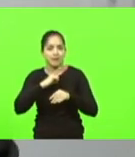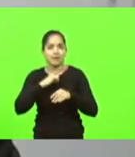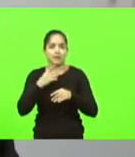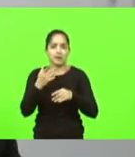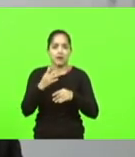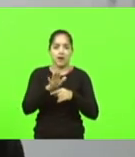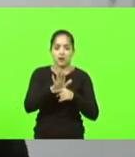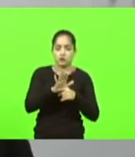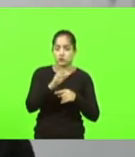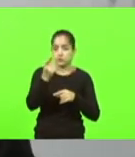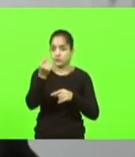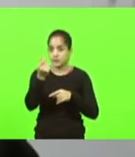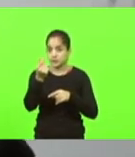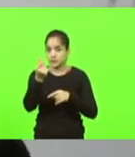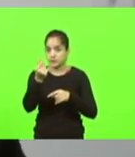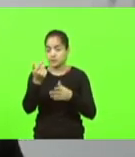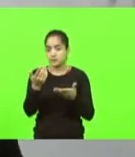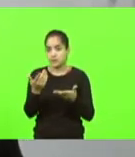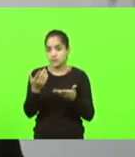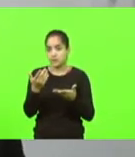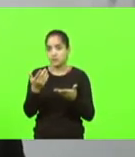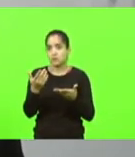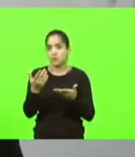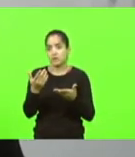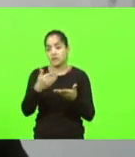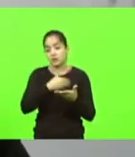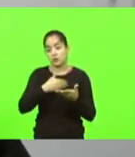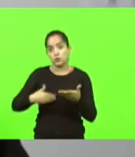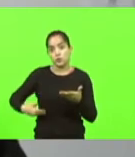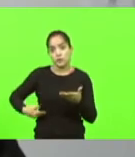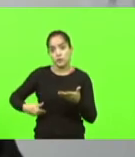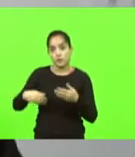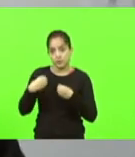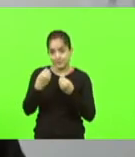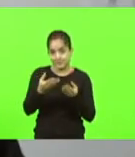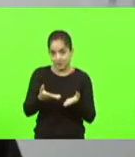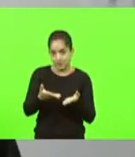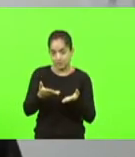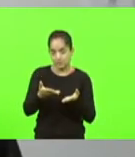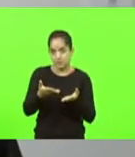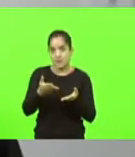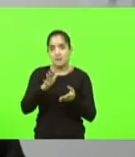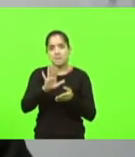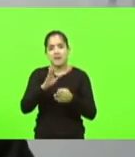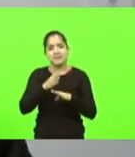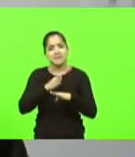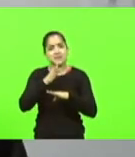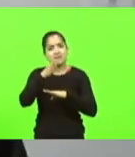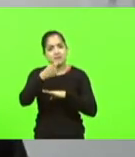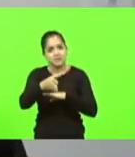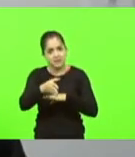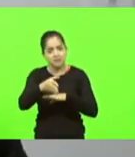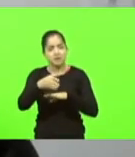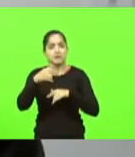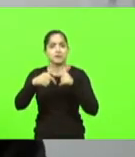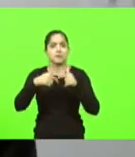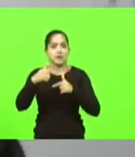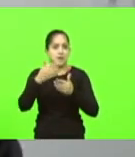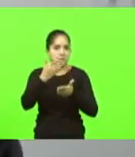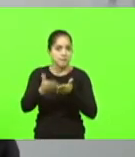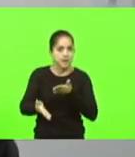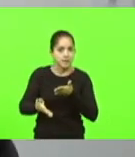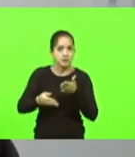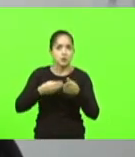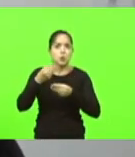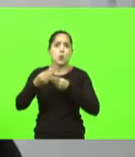seja, enfim, um auxílio que o governo possa ceder para ele. E ele, indo trabalhar, ele perde? Como é que a gente pode fazer para alterar?